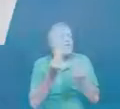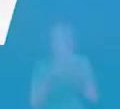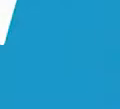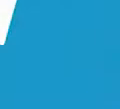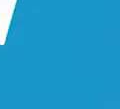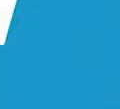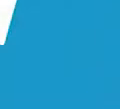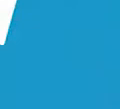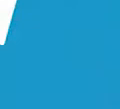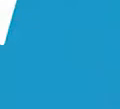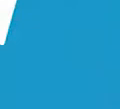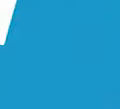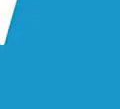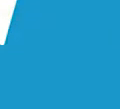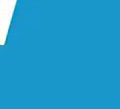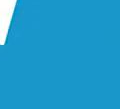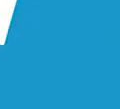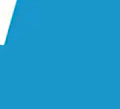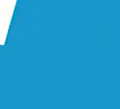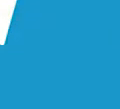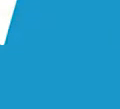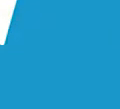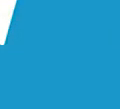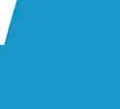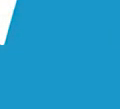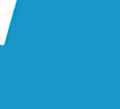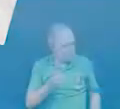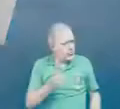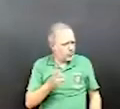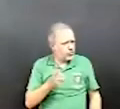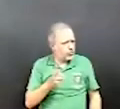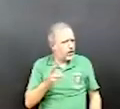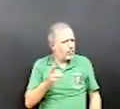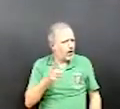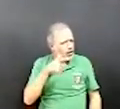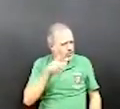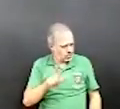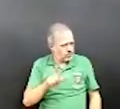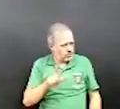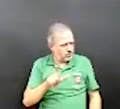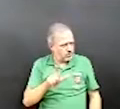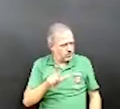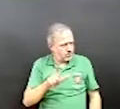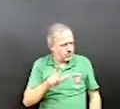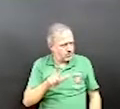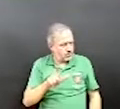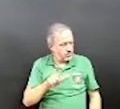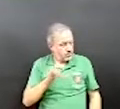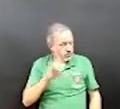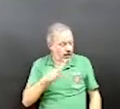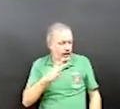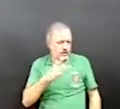aí, Arthur? Ah, quem quer sempre dá um jeito, né? Gosto. Acho que não tem essa, acho que não tem desculpa. E se a coisa toca